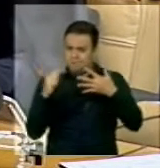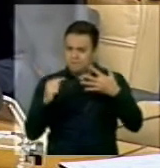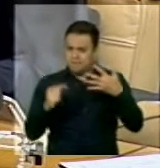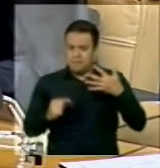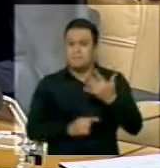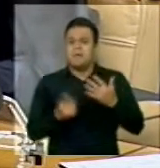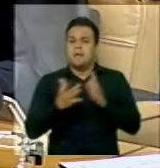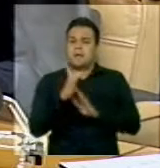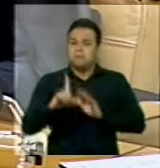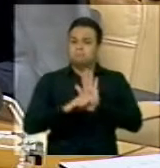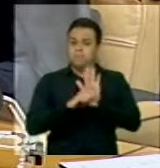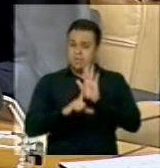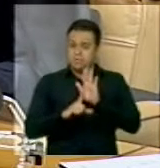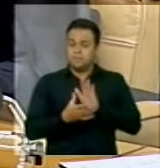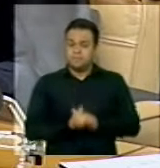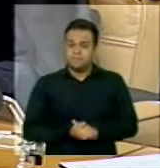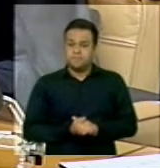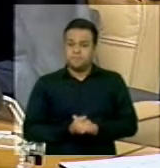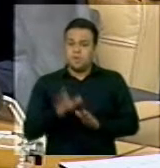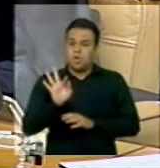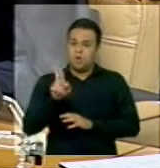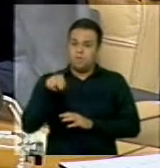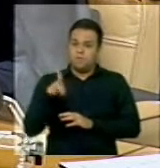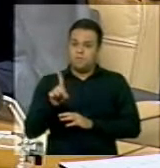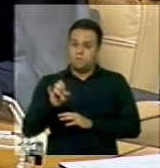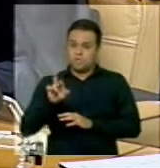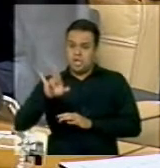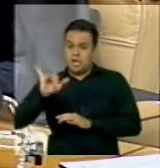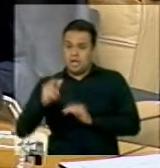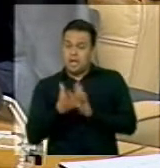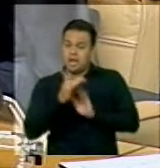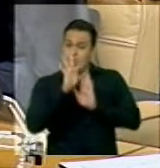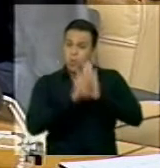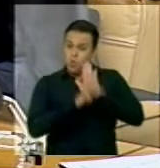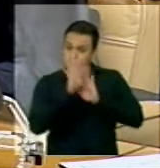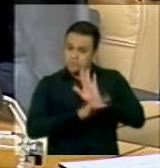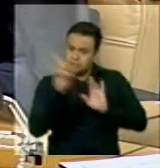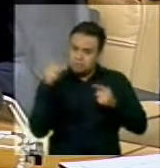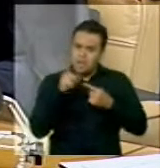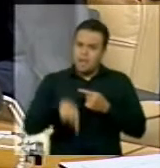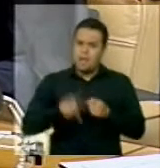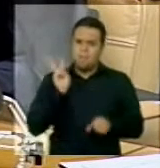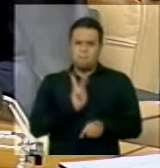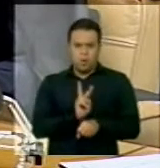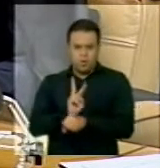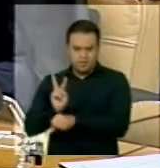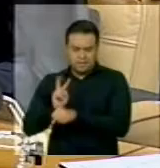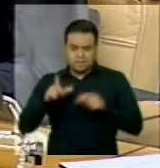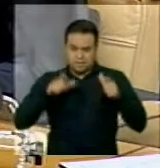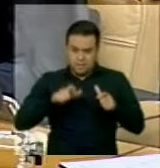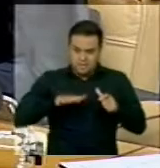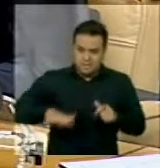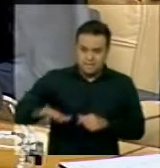regulação fundiária. Ocorre que, em meu ver, o texto constitucional confere especial proteção aos